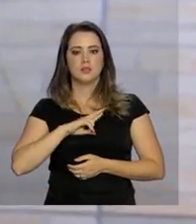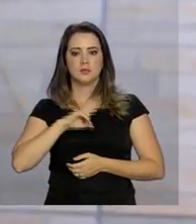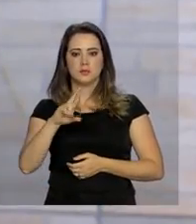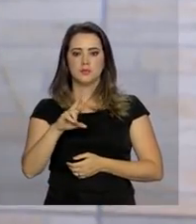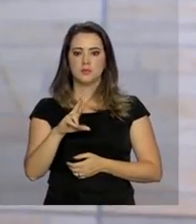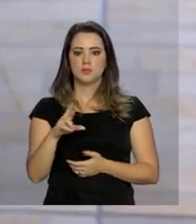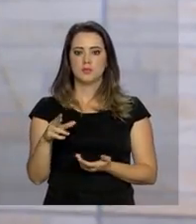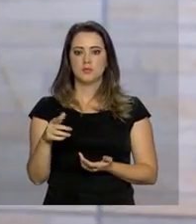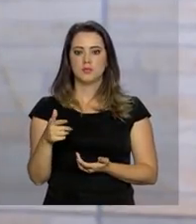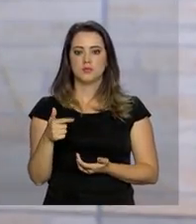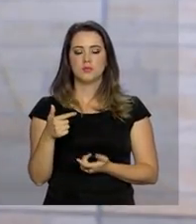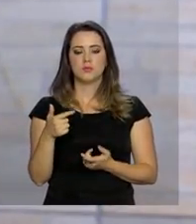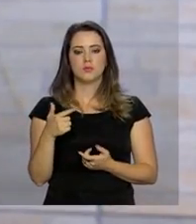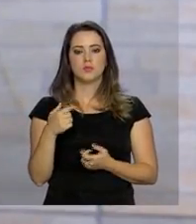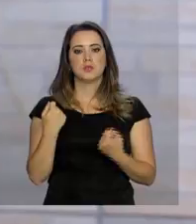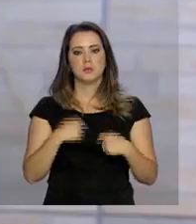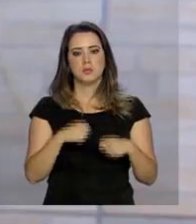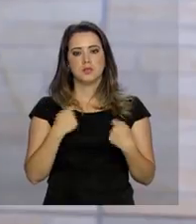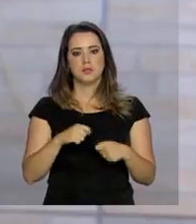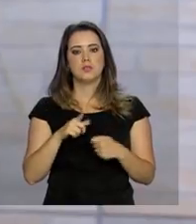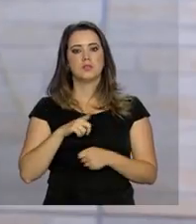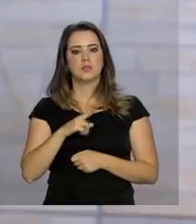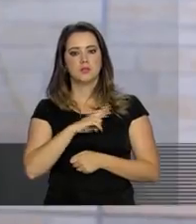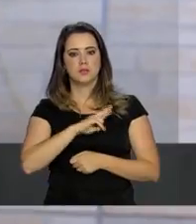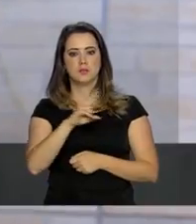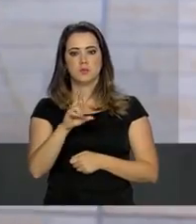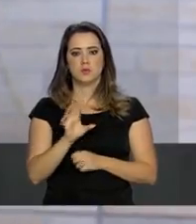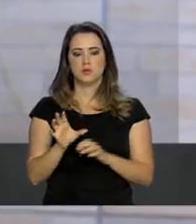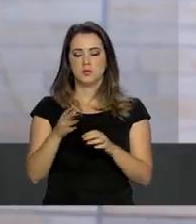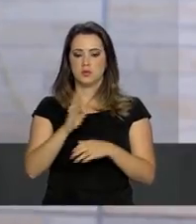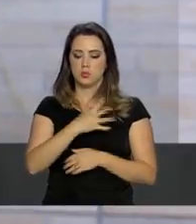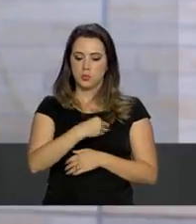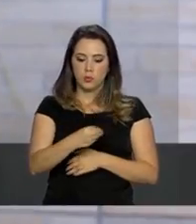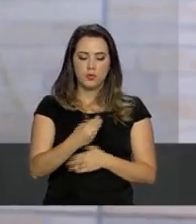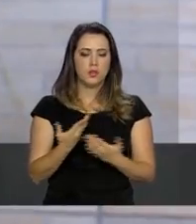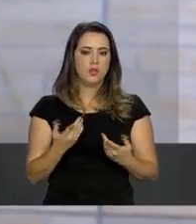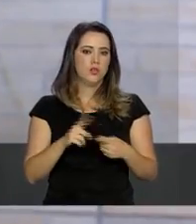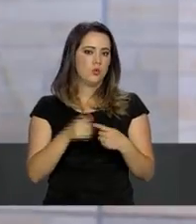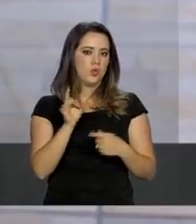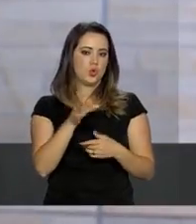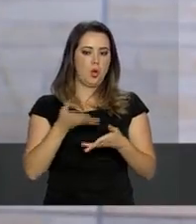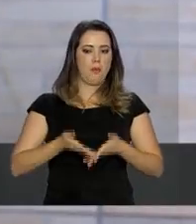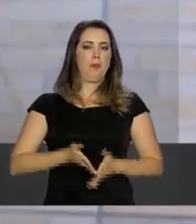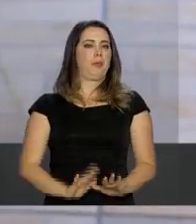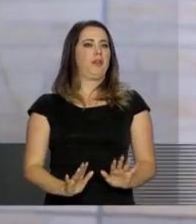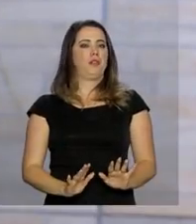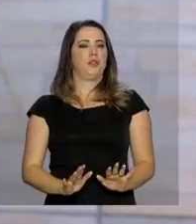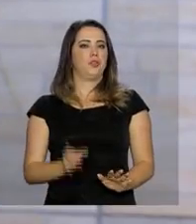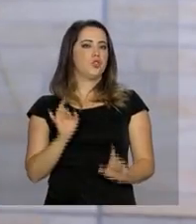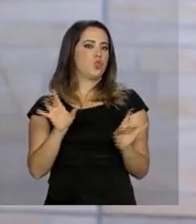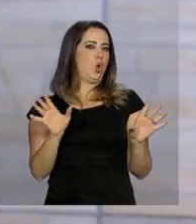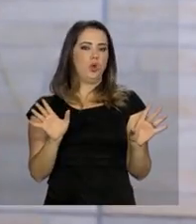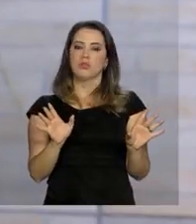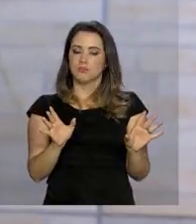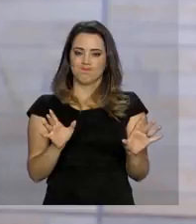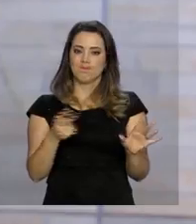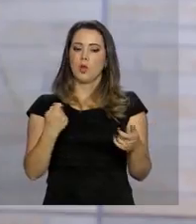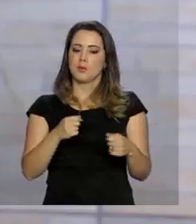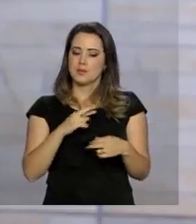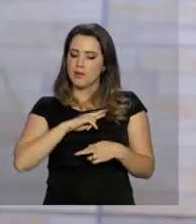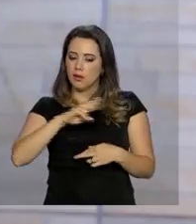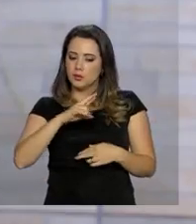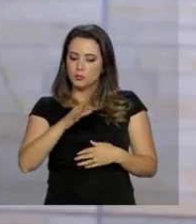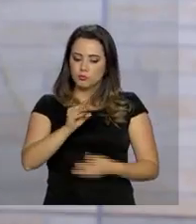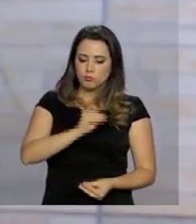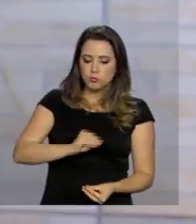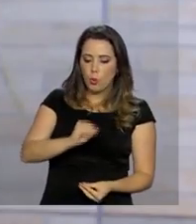que eu acho que a gente tem que ter responsabilidade por um outro ser que você coloca no mundo, não é simplesmente parir e pronto.